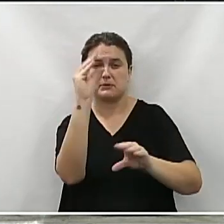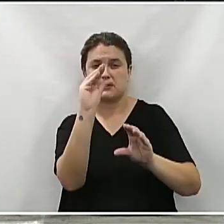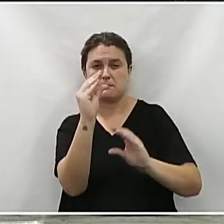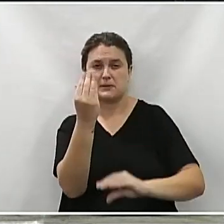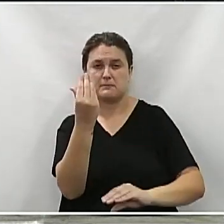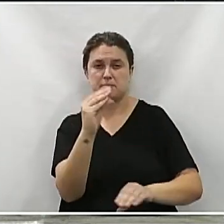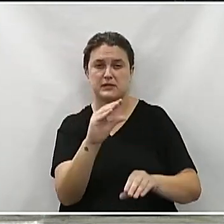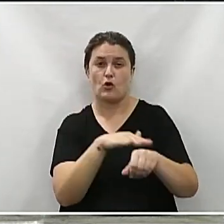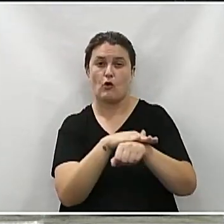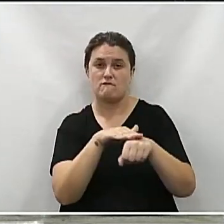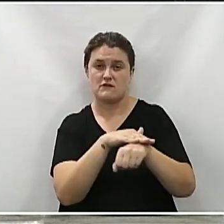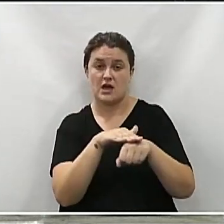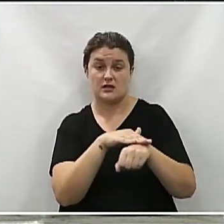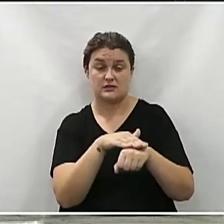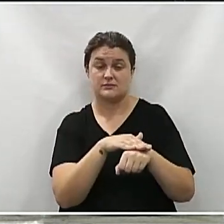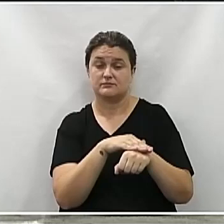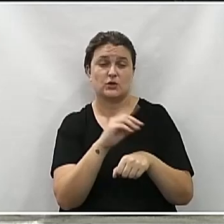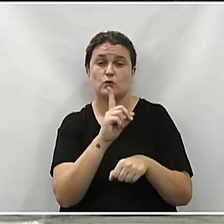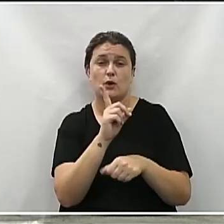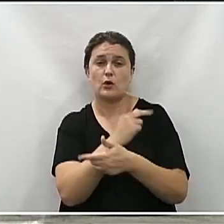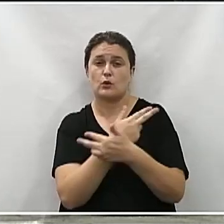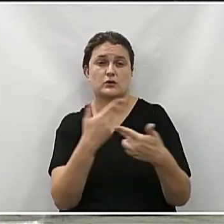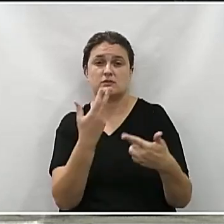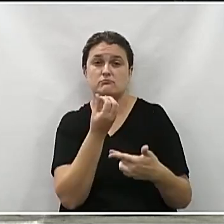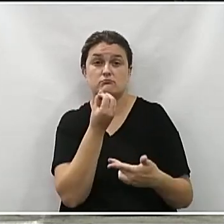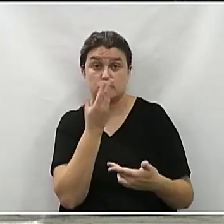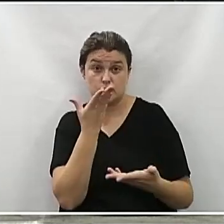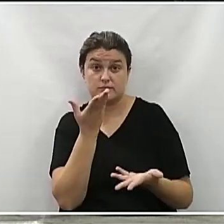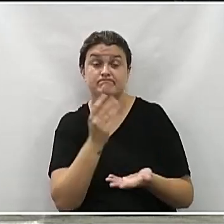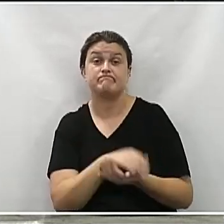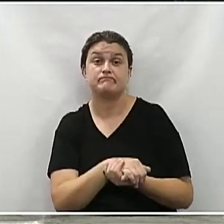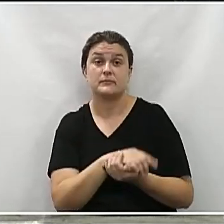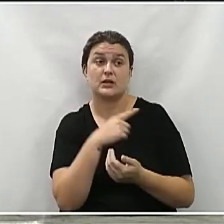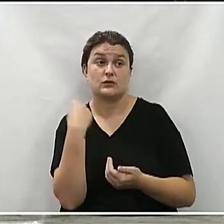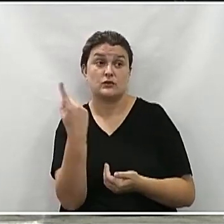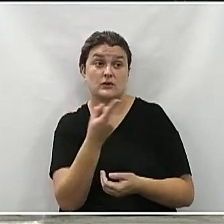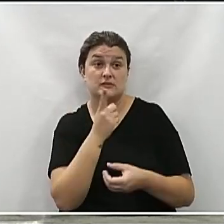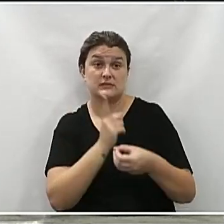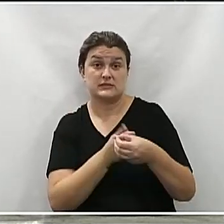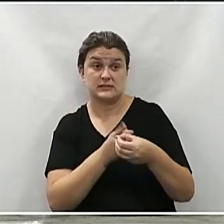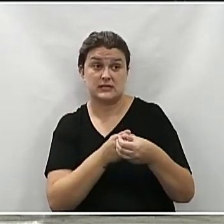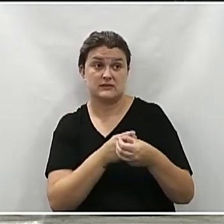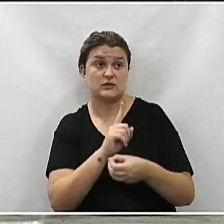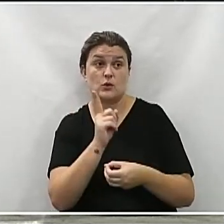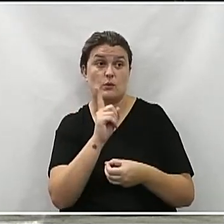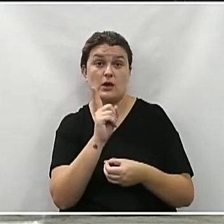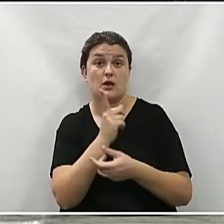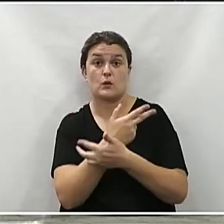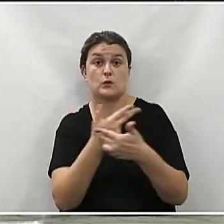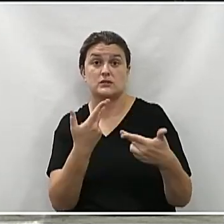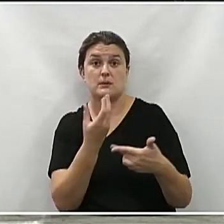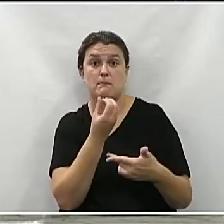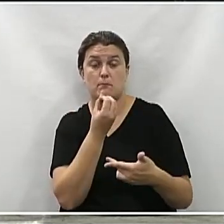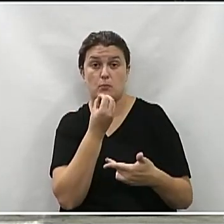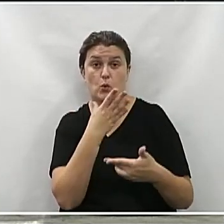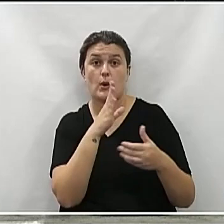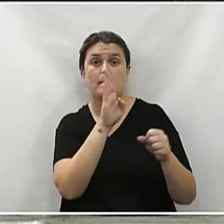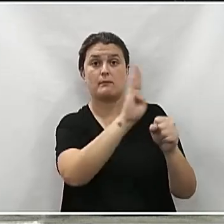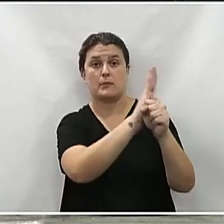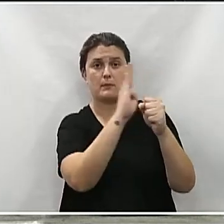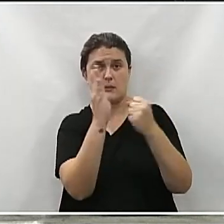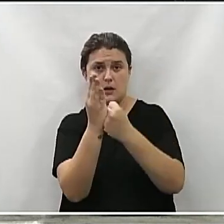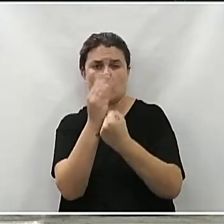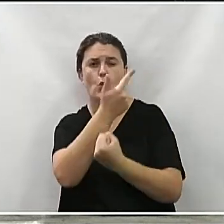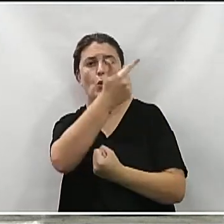então isso não é uma coisa boa para a nossa cidade não é uma coisa boa para os bairros